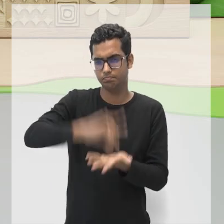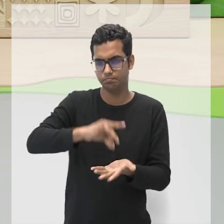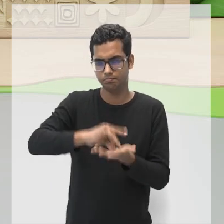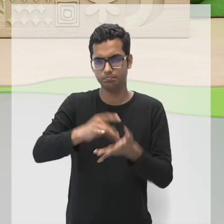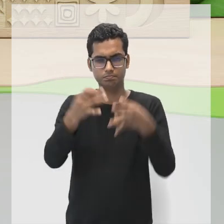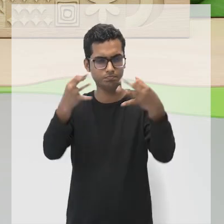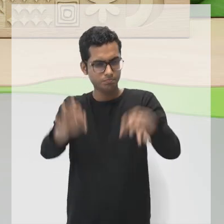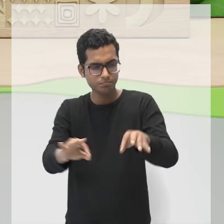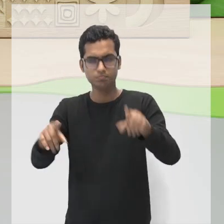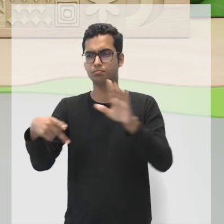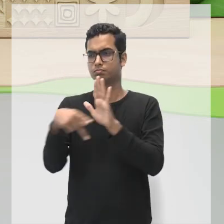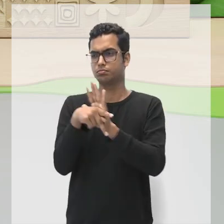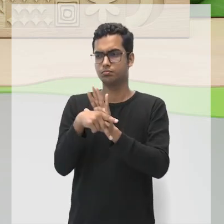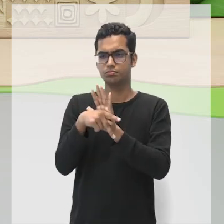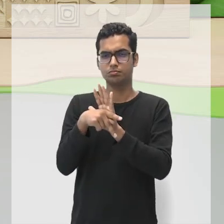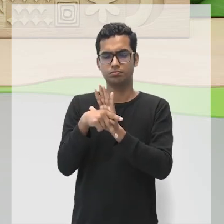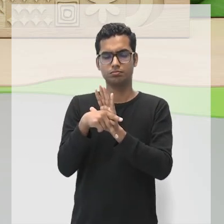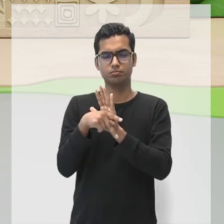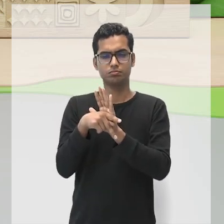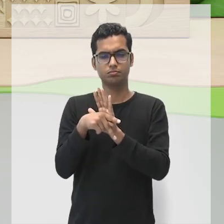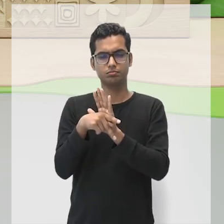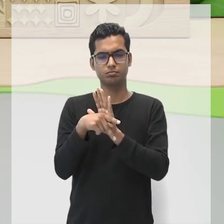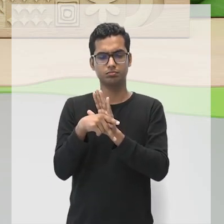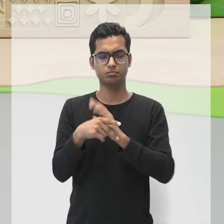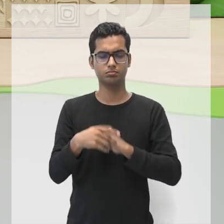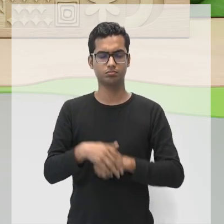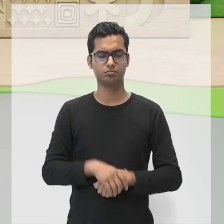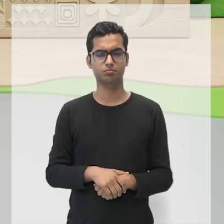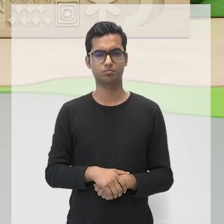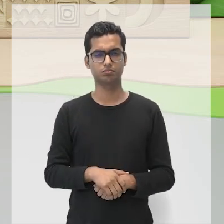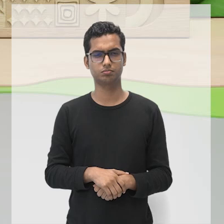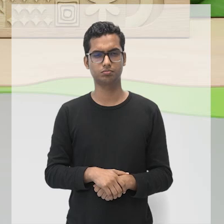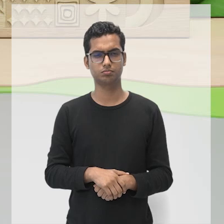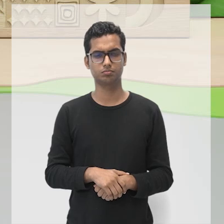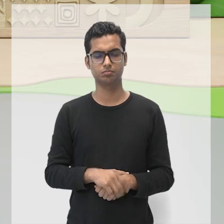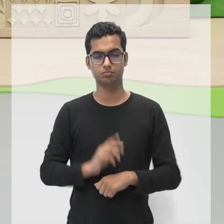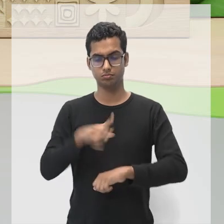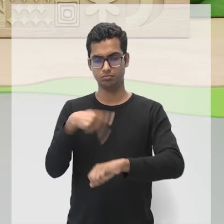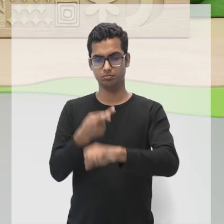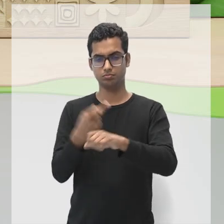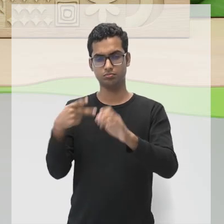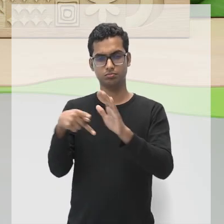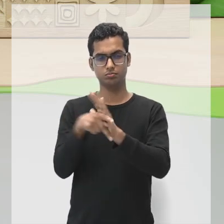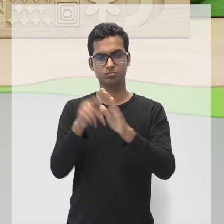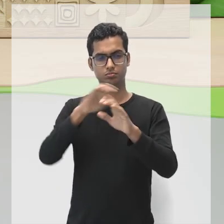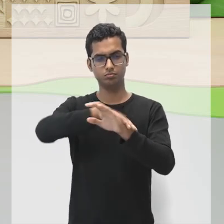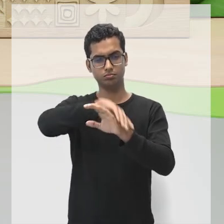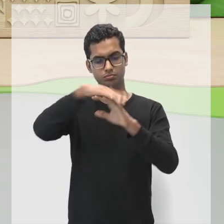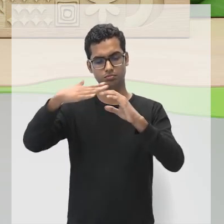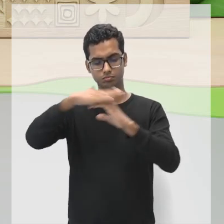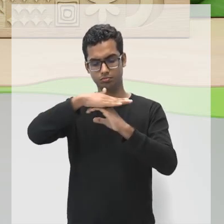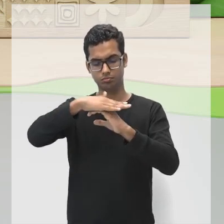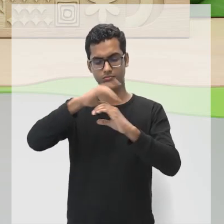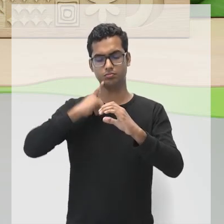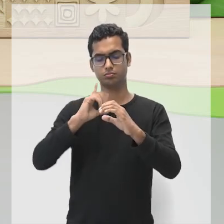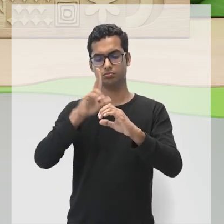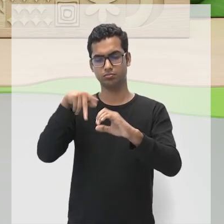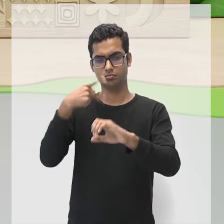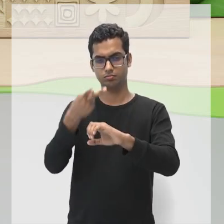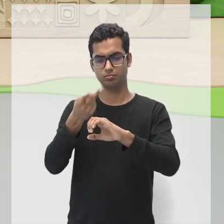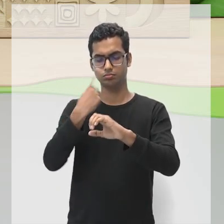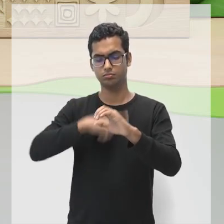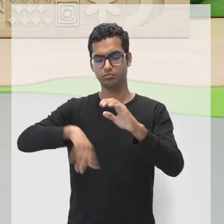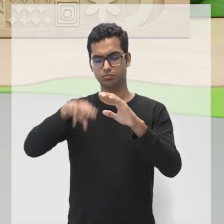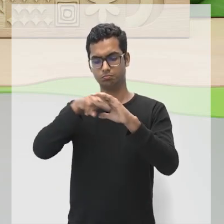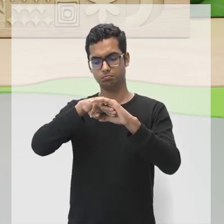né? De troca, porque logo depois dela vem a membrana. Então, ali para que a célula também não